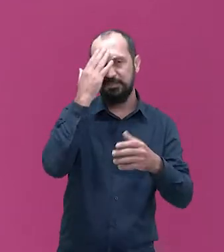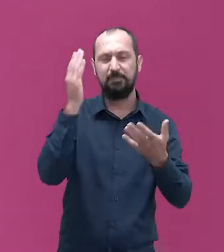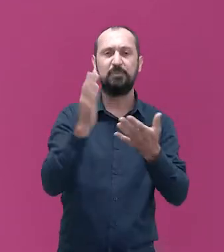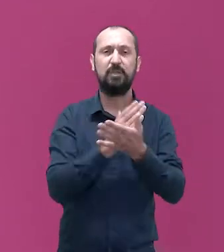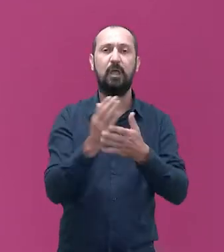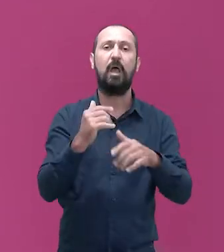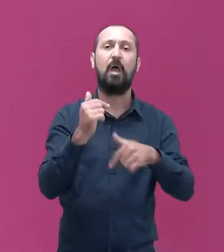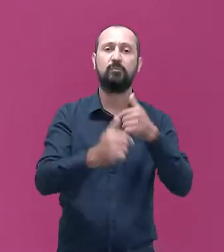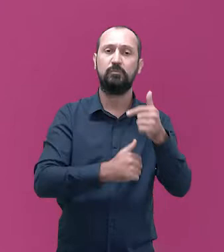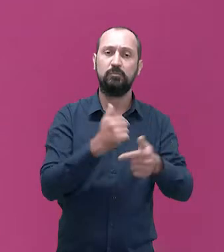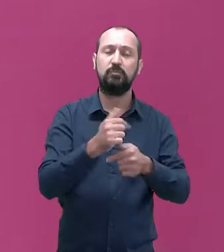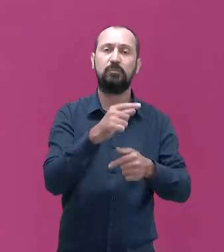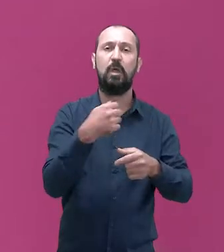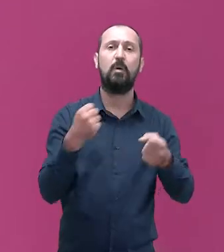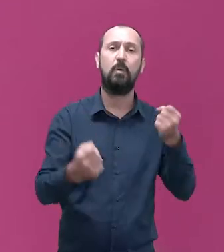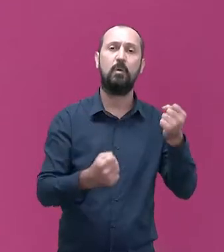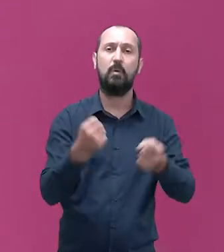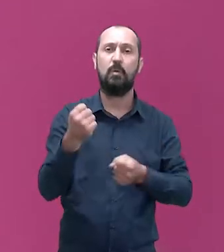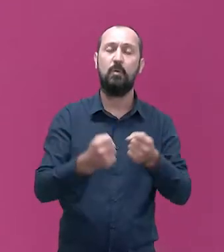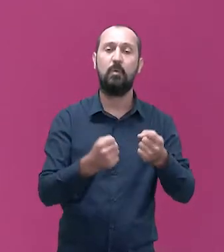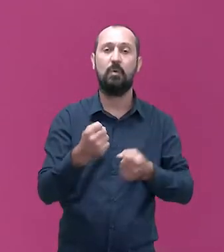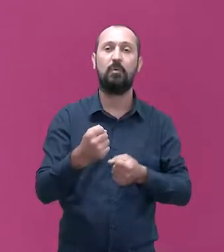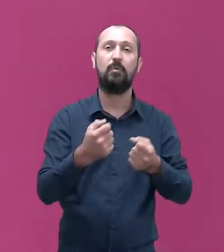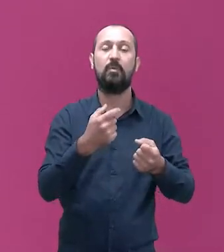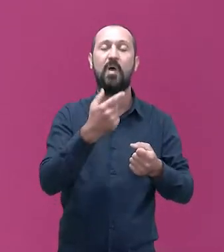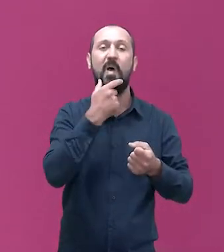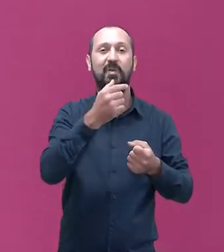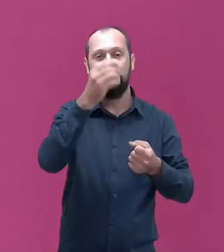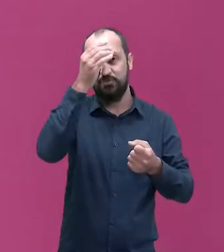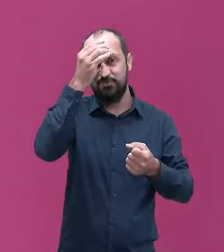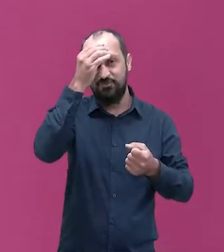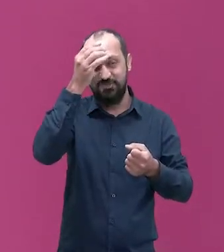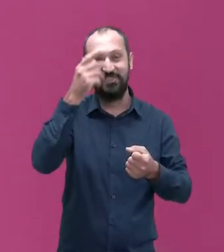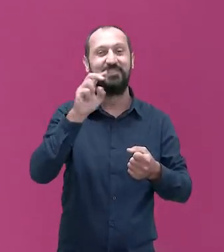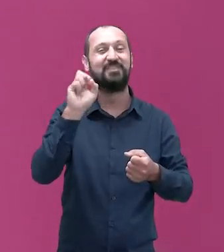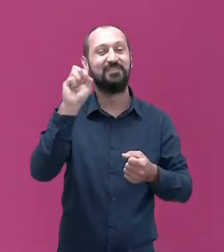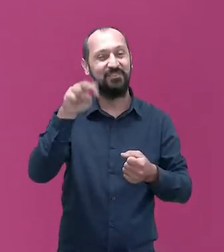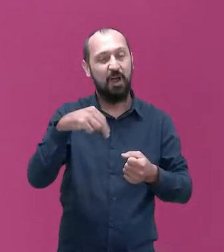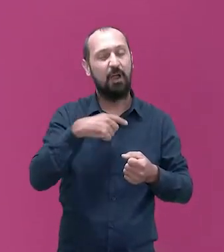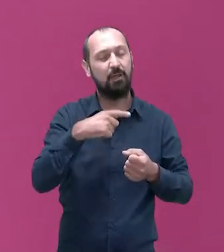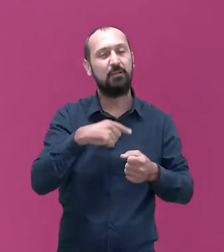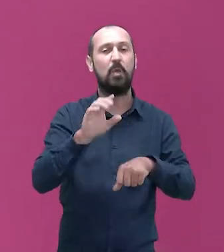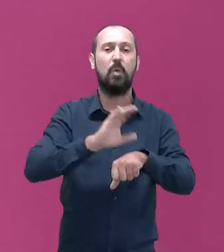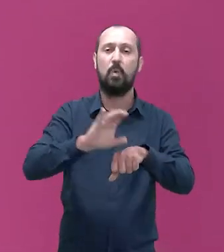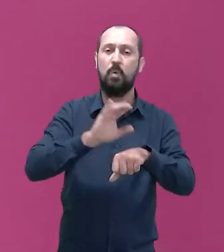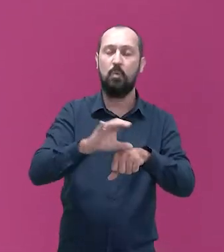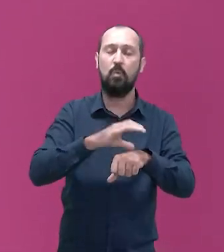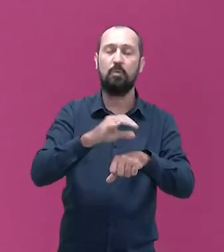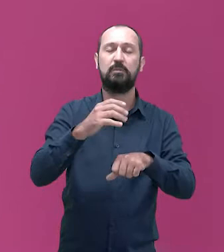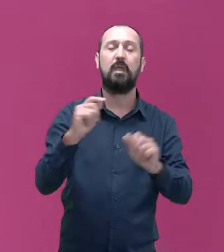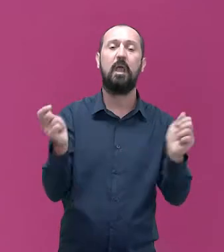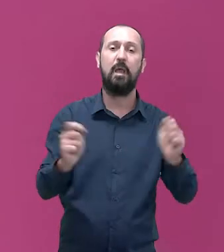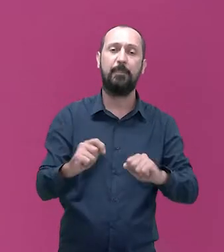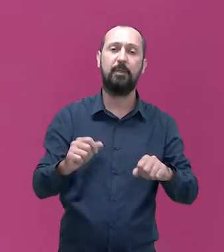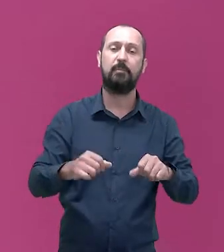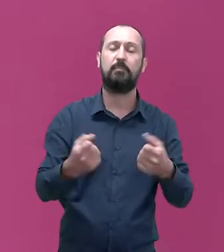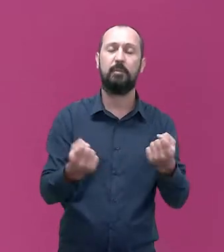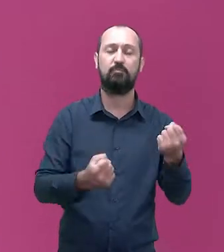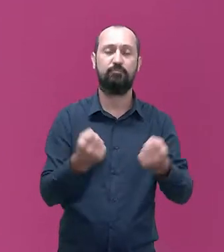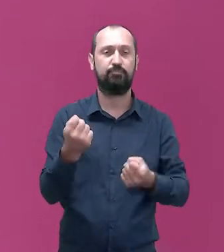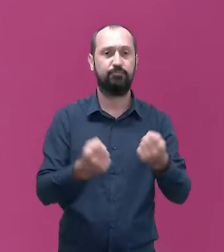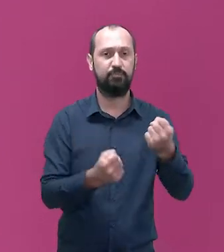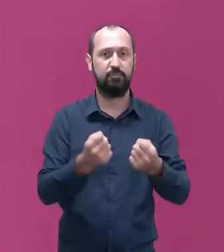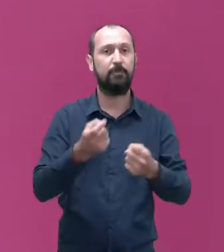registrados, veículos, são trabalhadores, são motoristas, tio de vans, que tem curso, né, são capacitados para estar exercendo